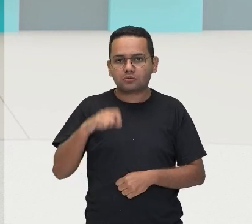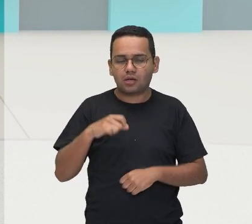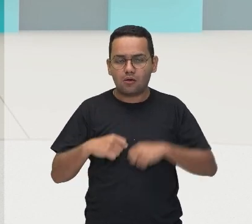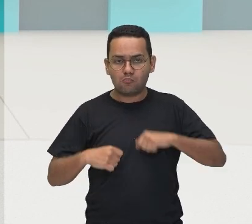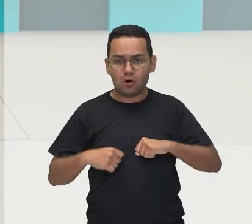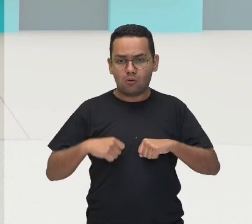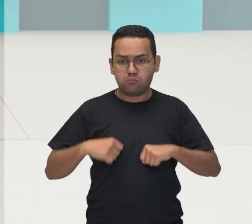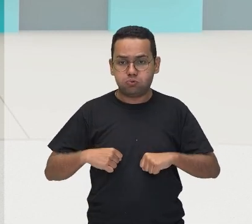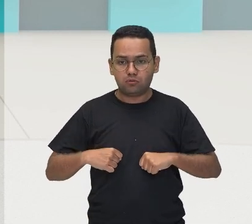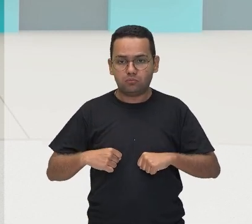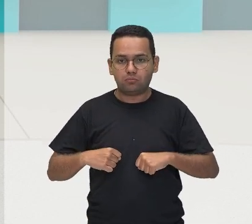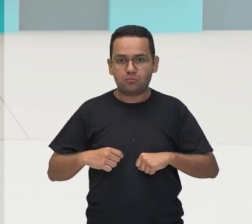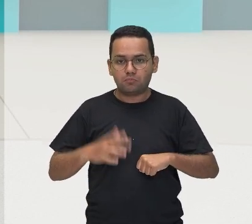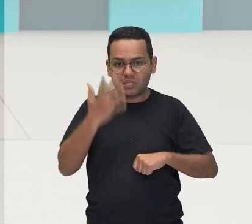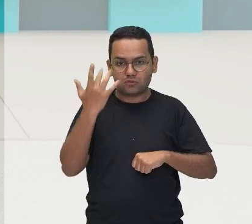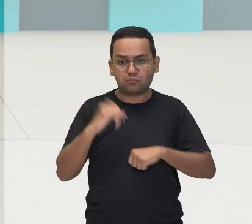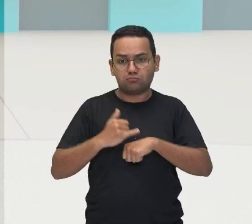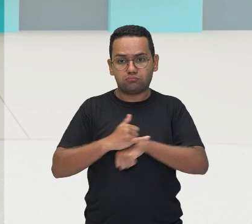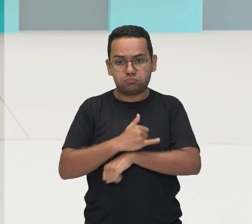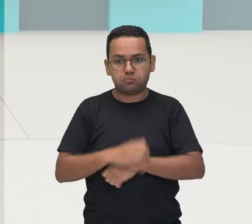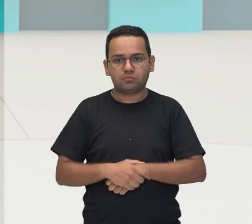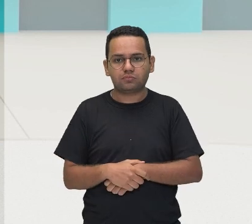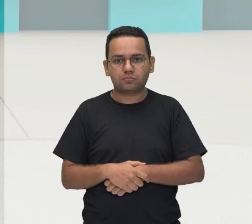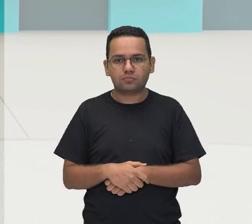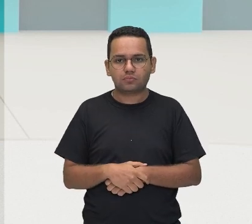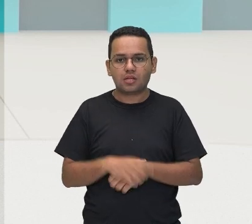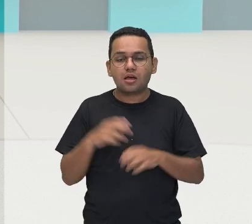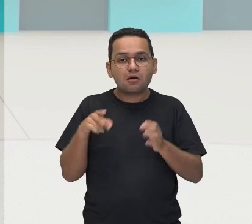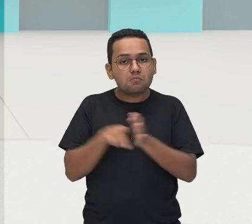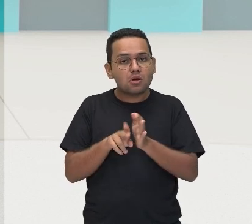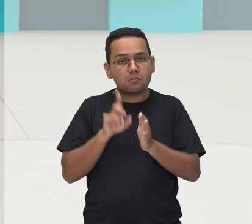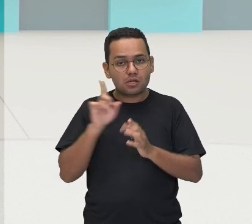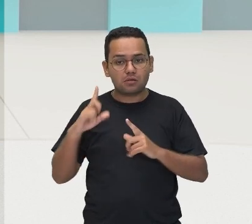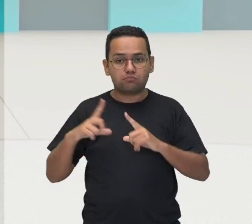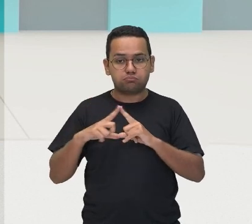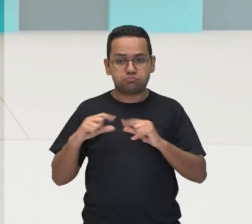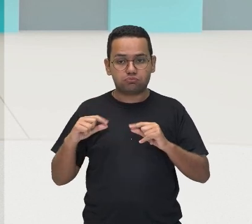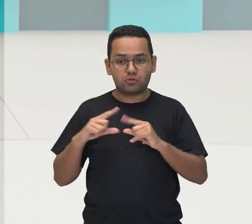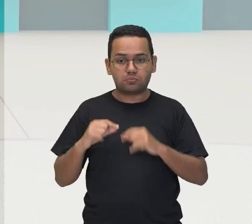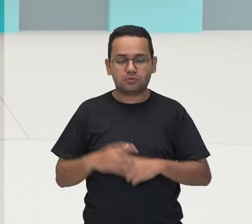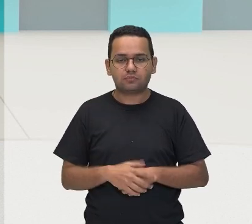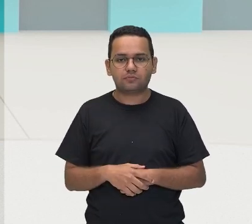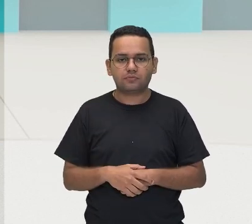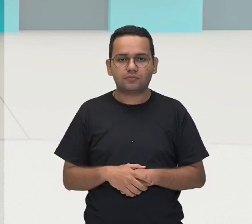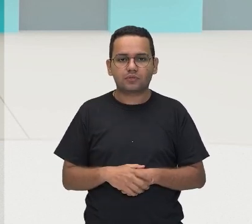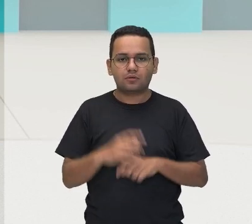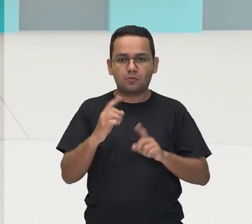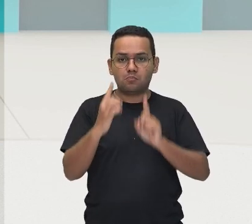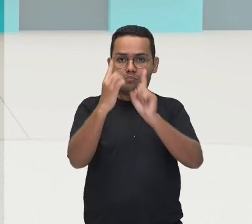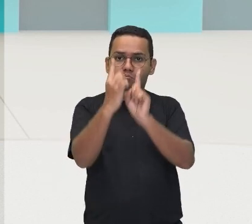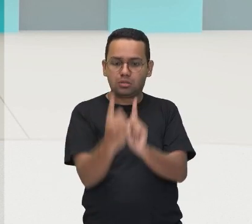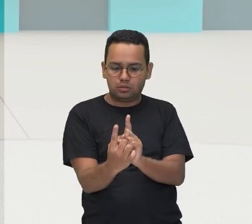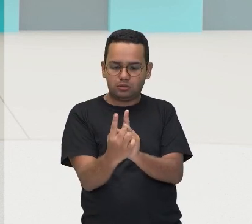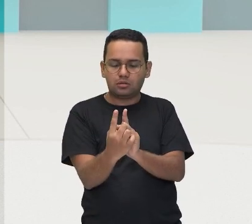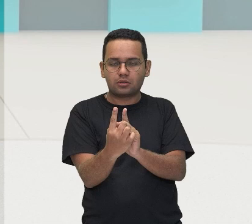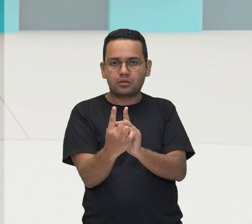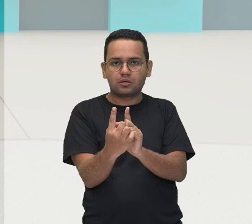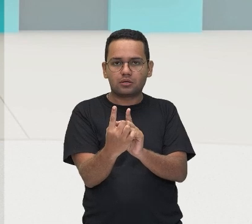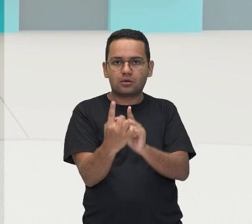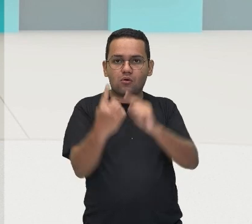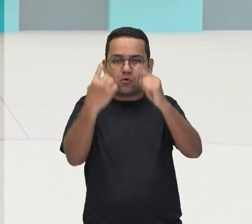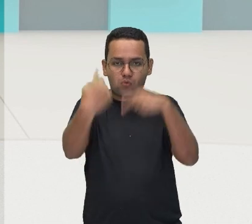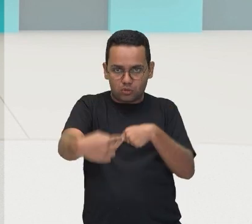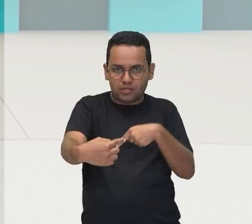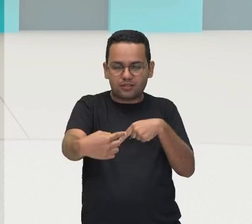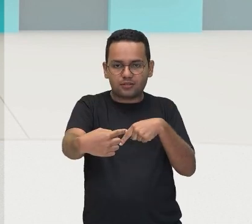luta também de origem ali do Japão, né, onde dois lutadores eles vão se enfrentar em um ringue